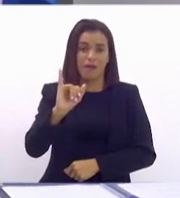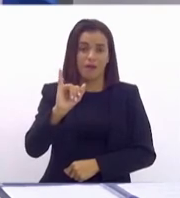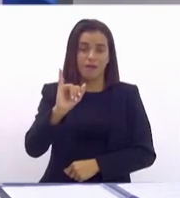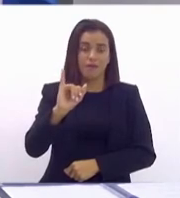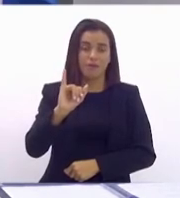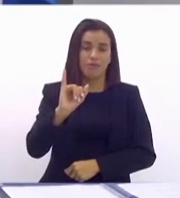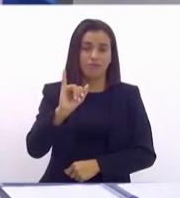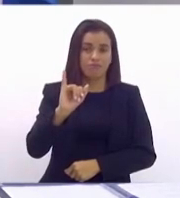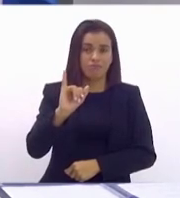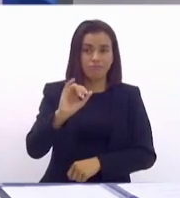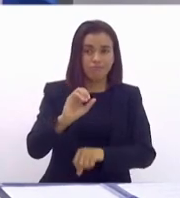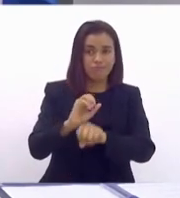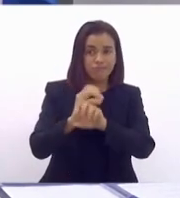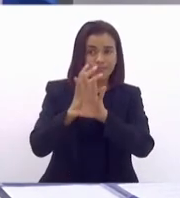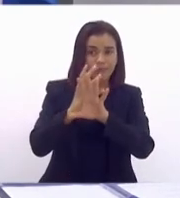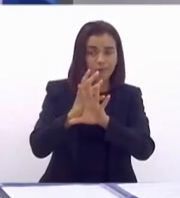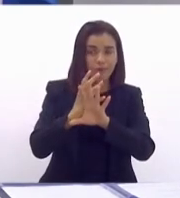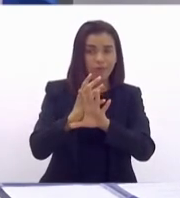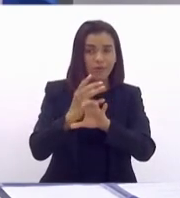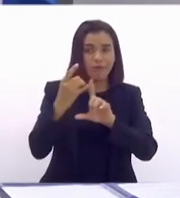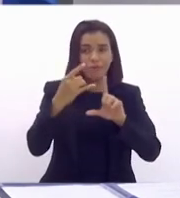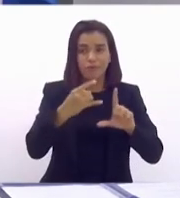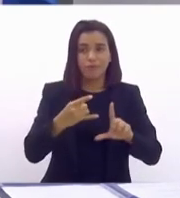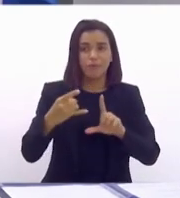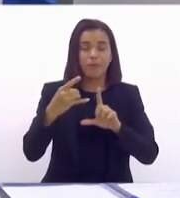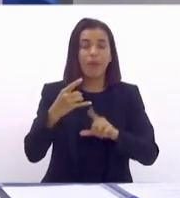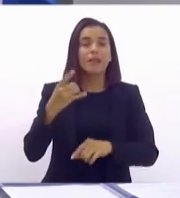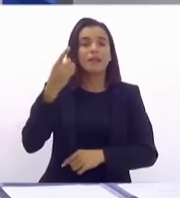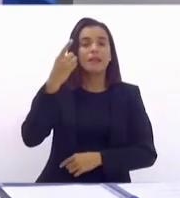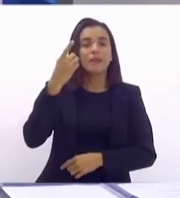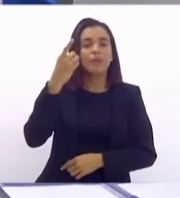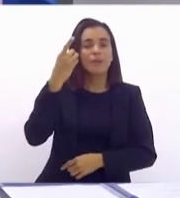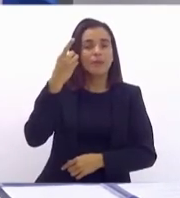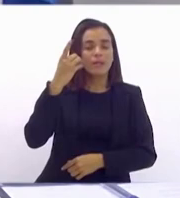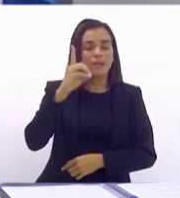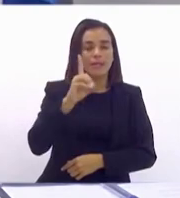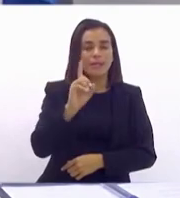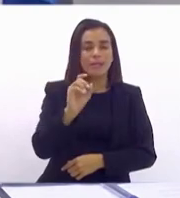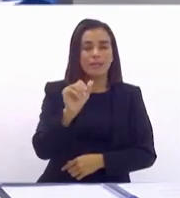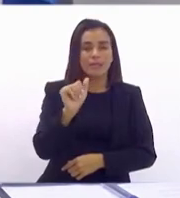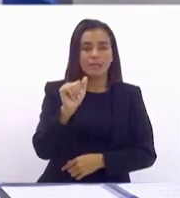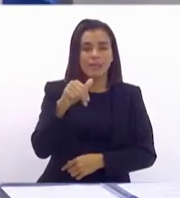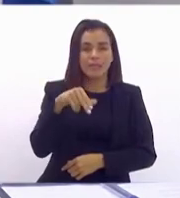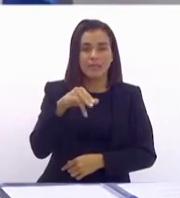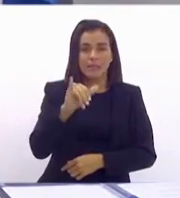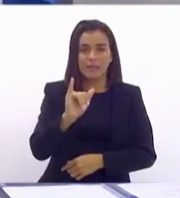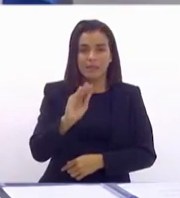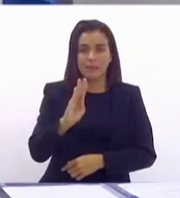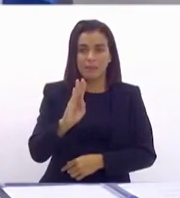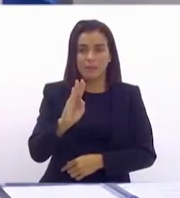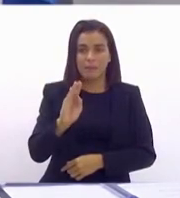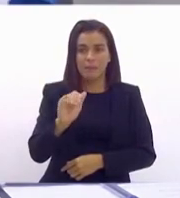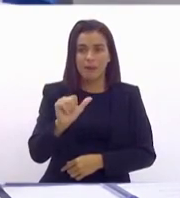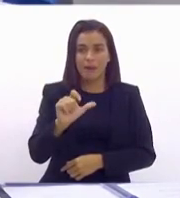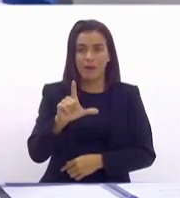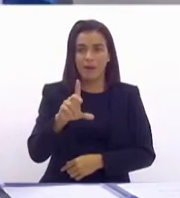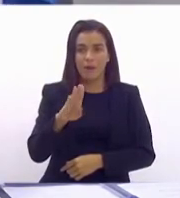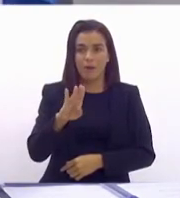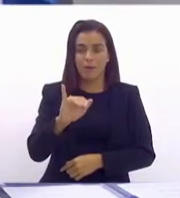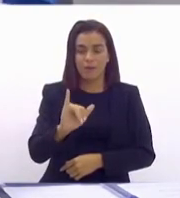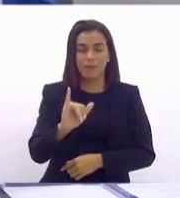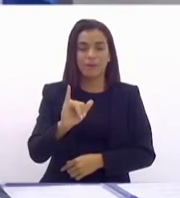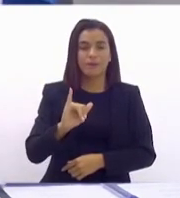Dani Balbi? Está subindo. Perfeito. Porque vamos precisar da paciência de